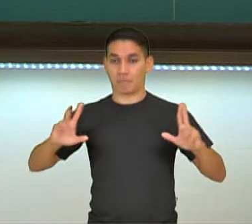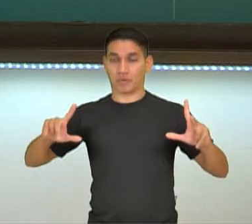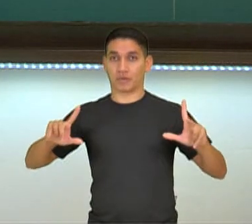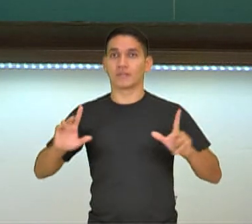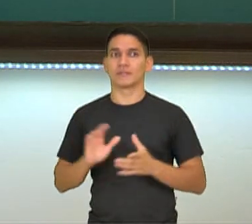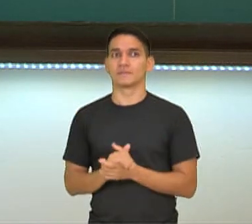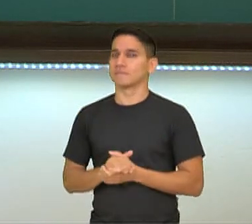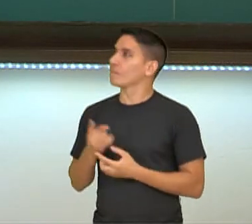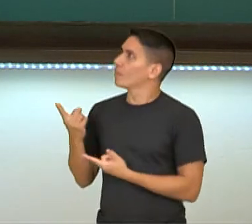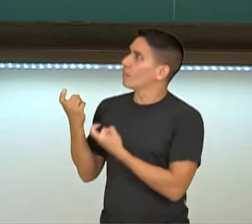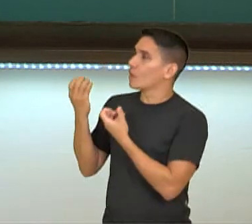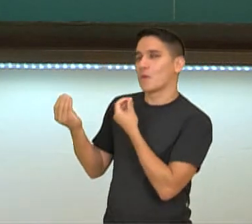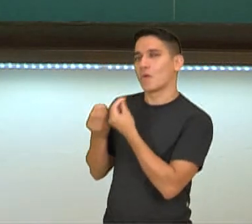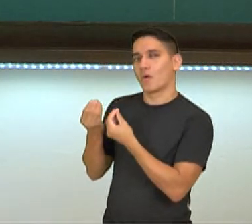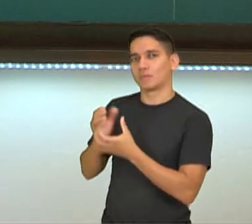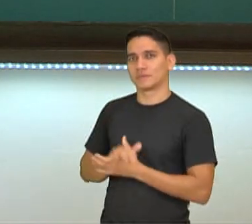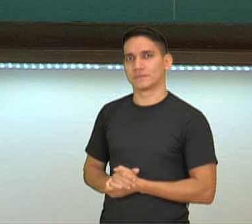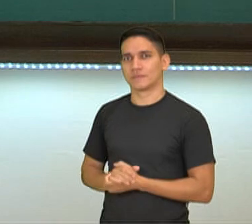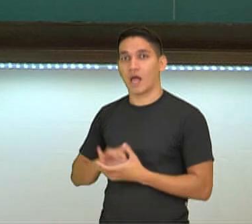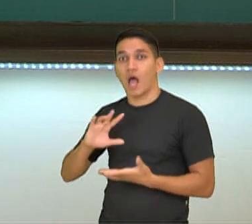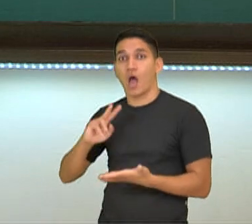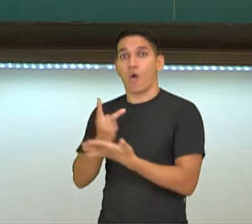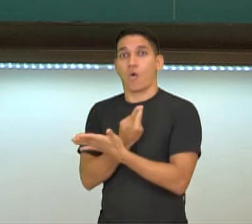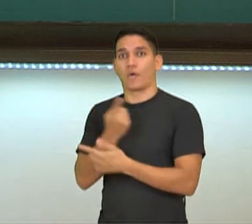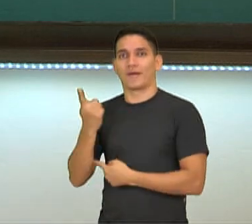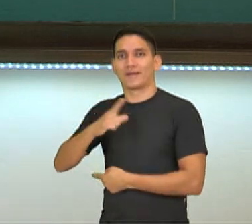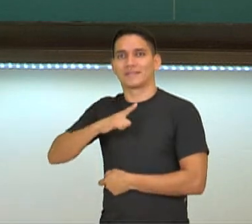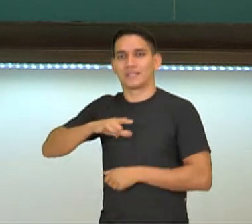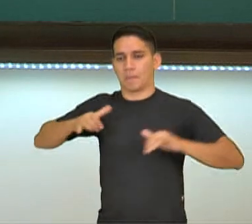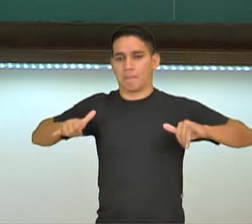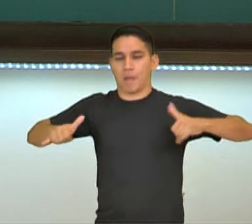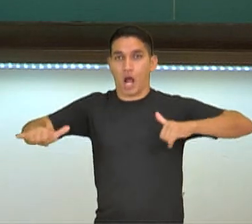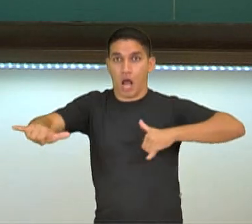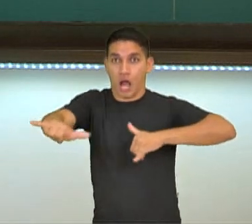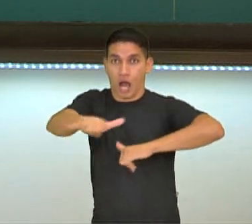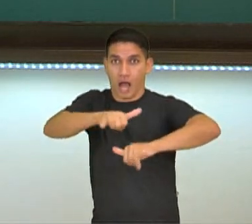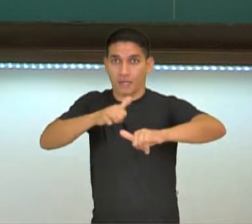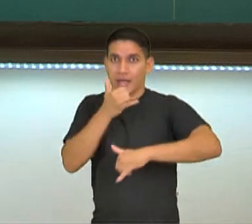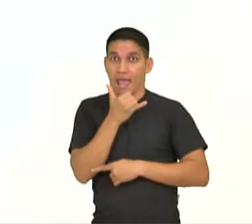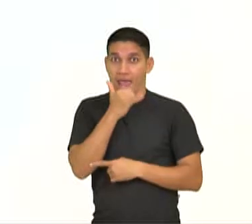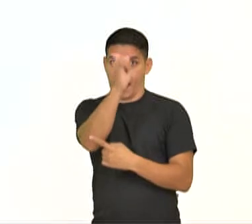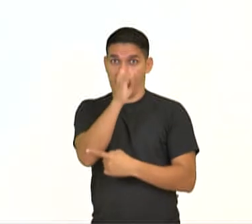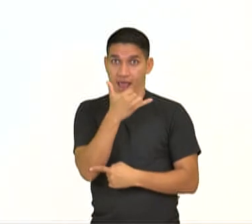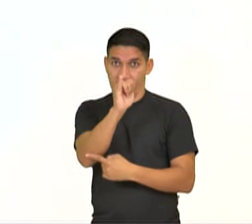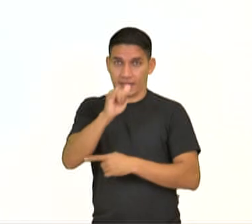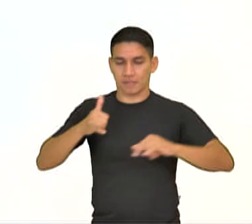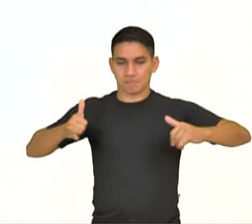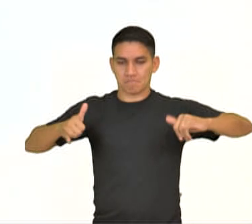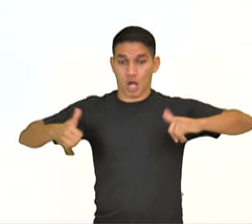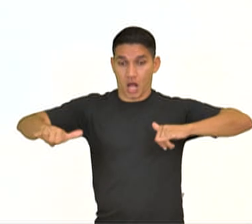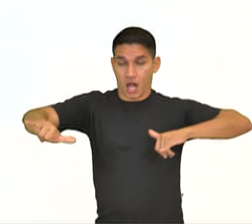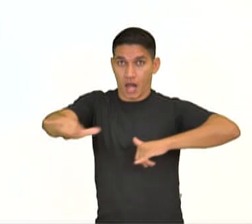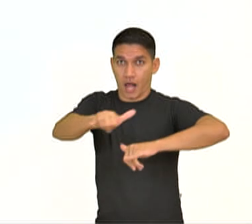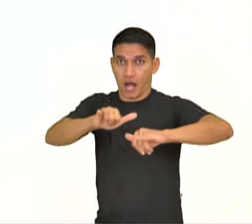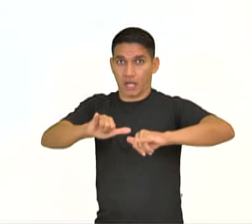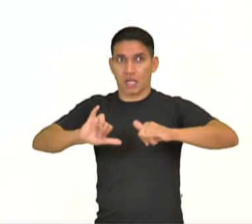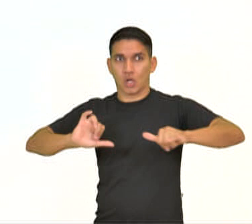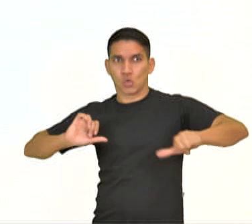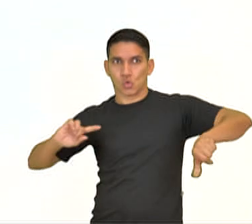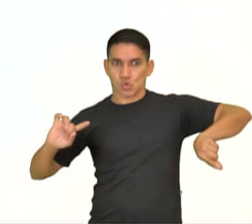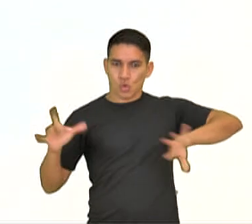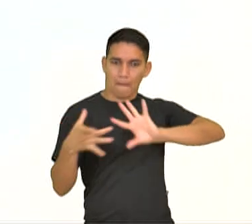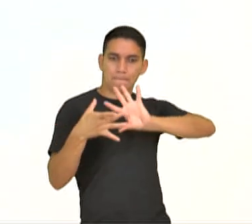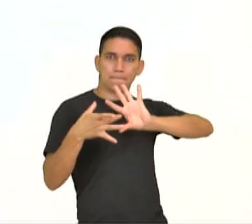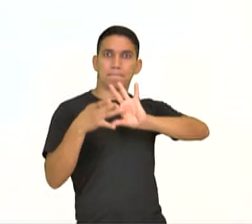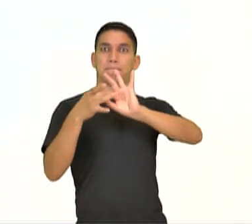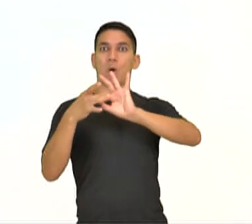atraem, se encontram. Acontece que o campo elétrico se deforma, se conecta e